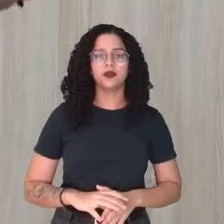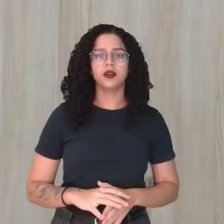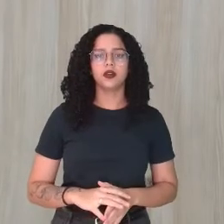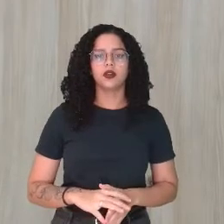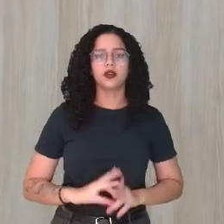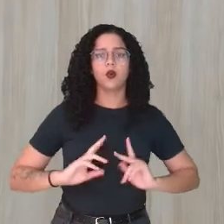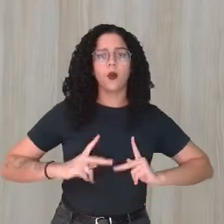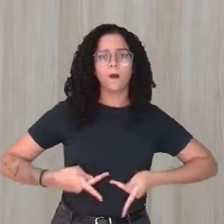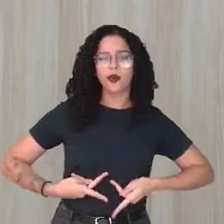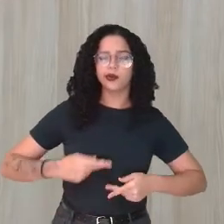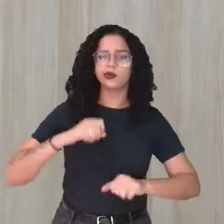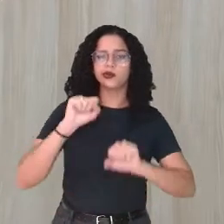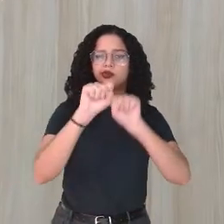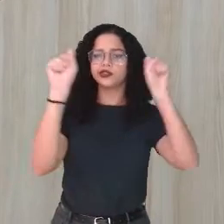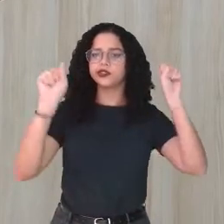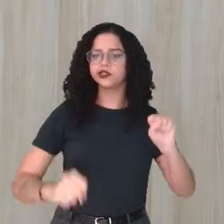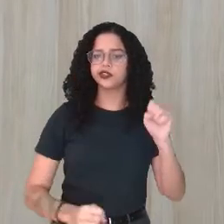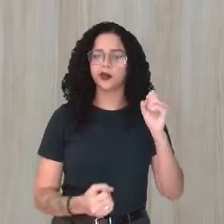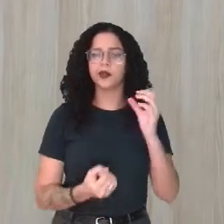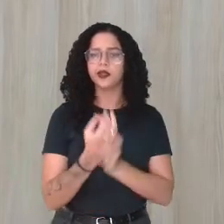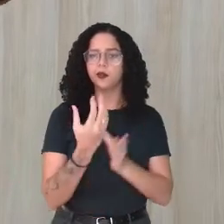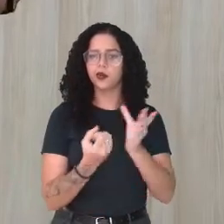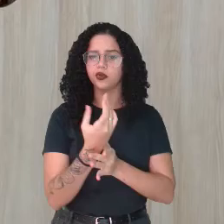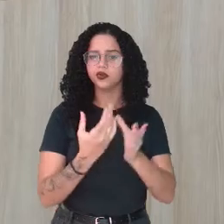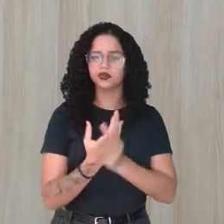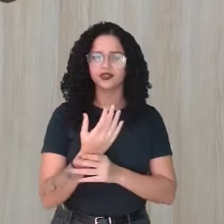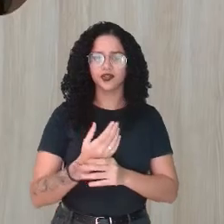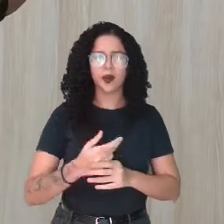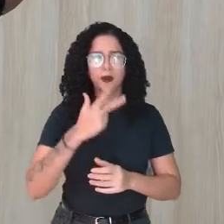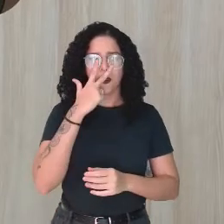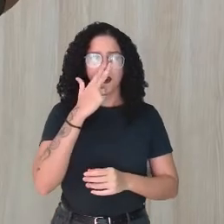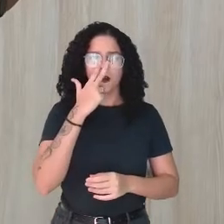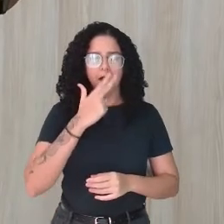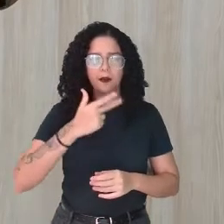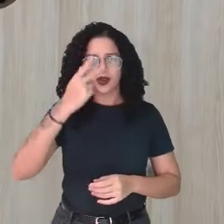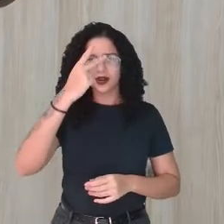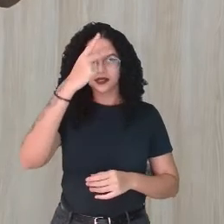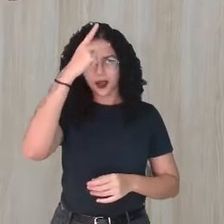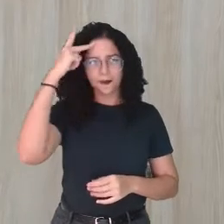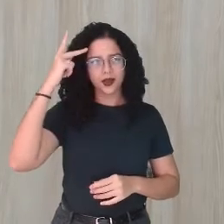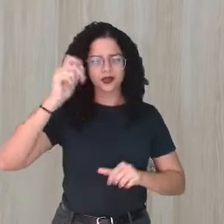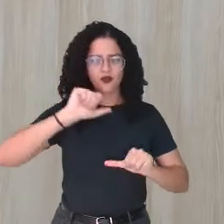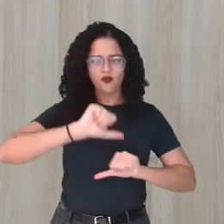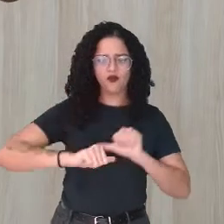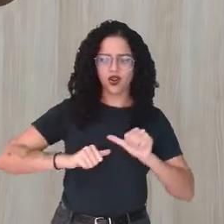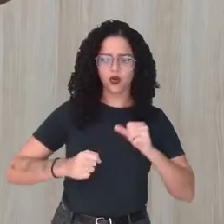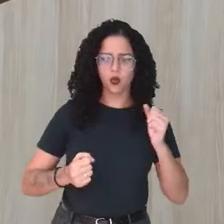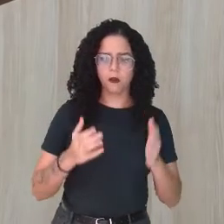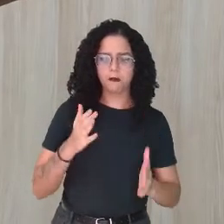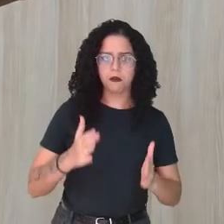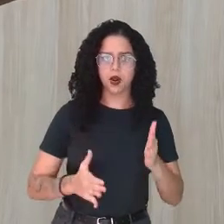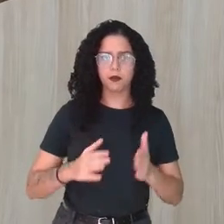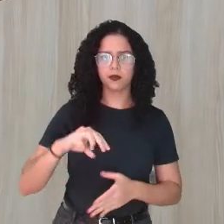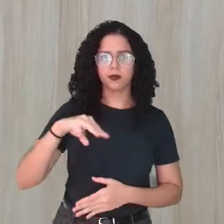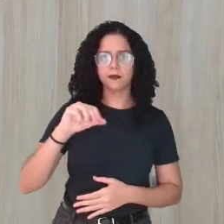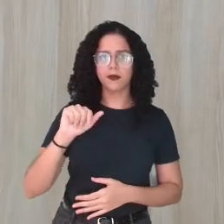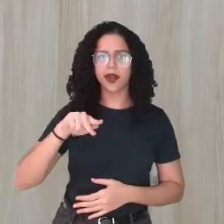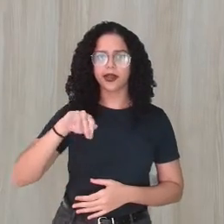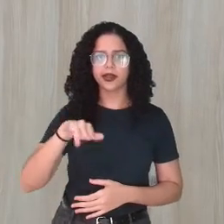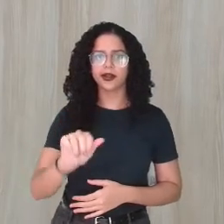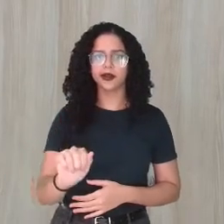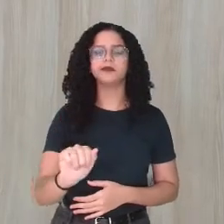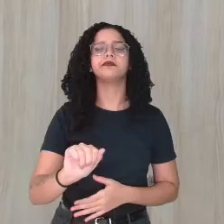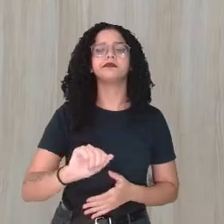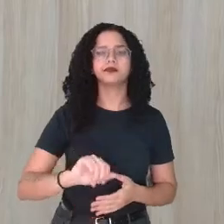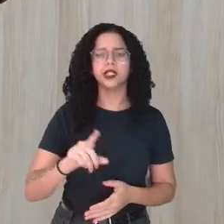no sistema fabril, ele acaba virando uma máquina, né, automático. Tanto que, se você for assistir depois esse filme, né,